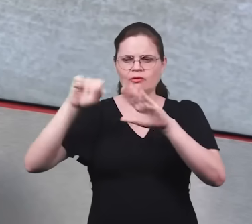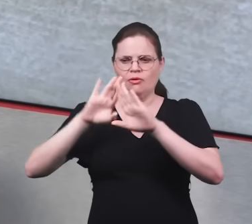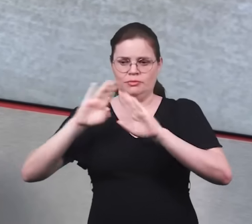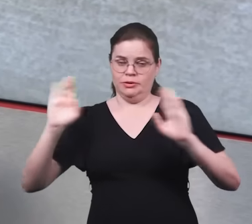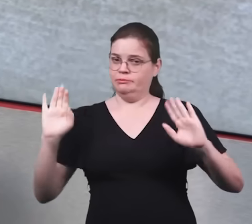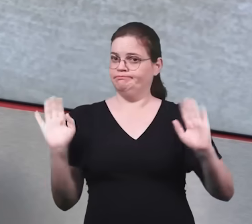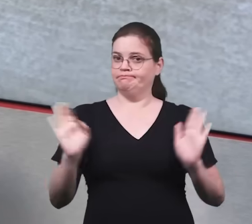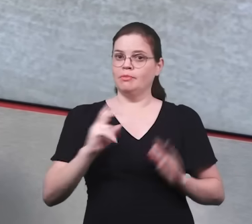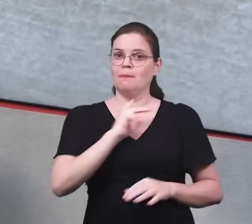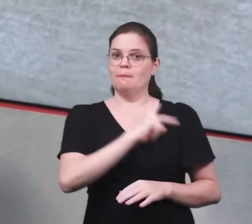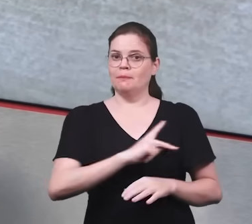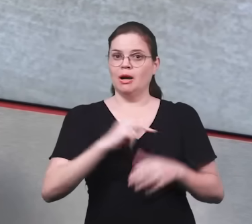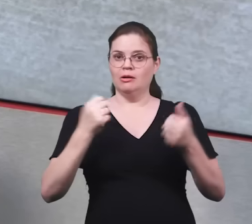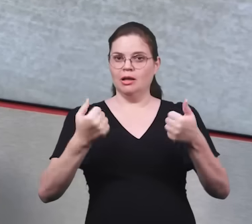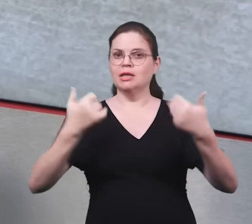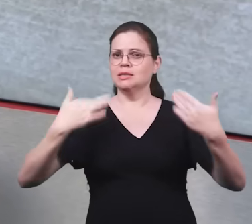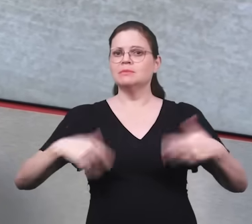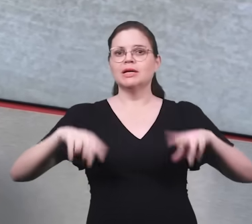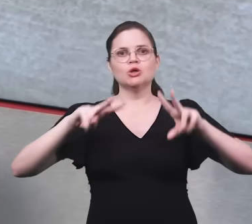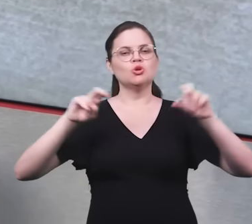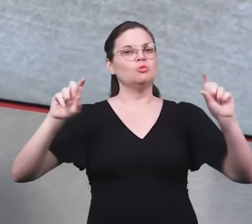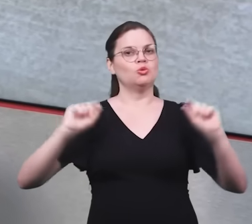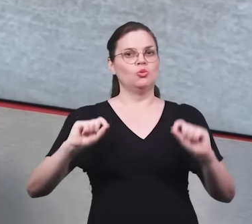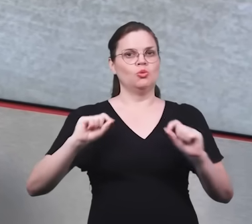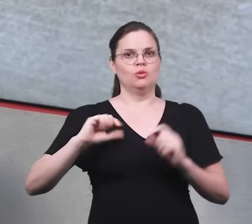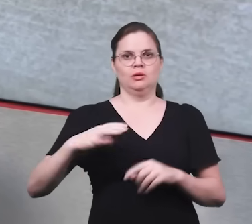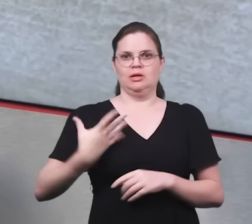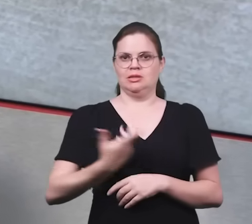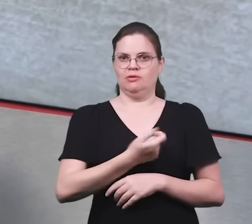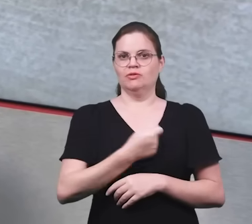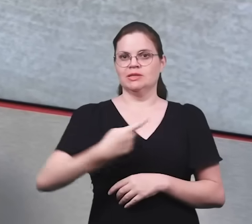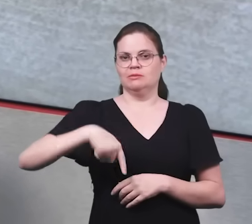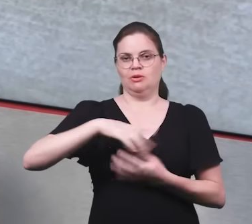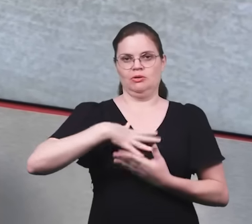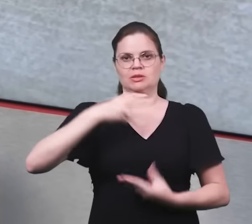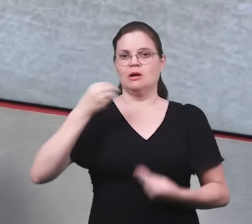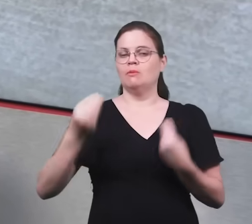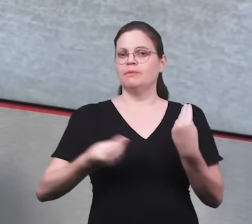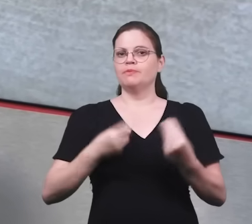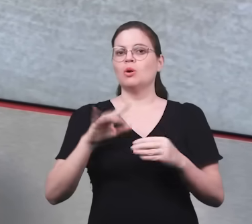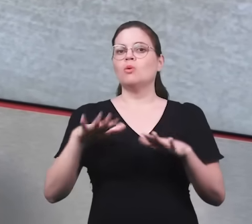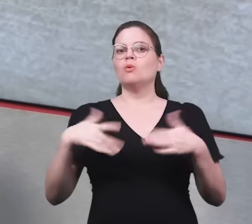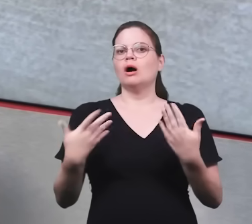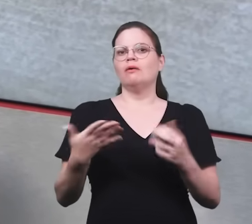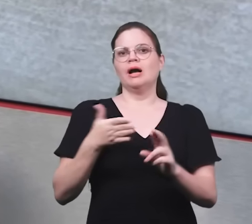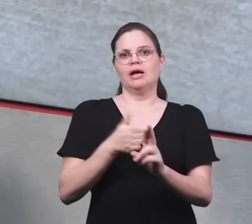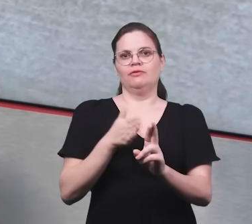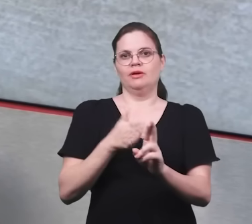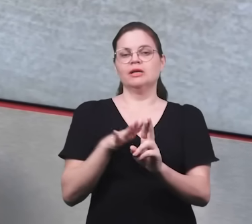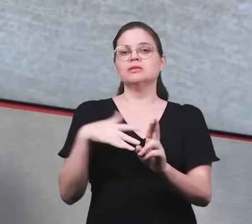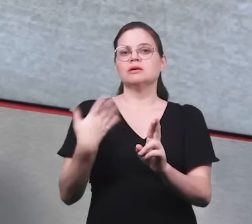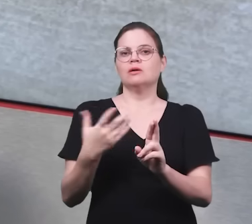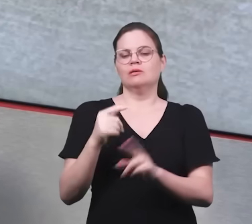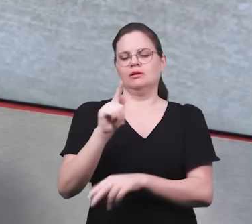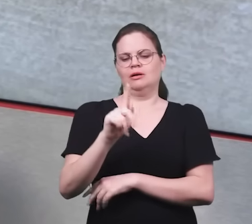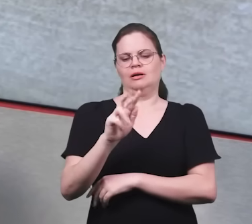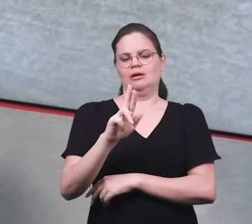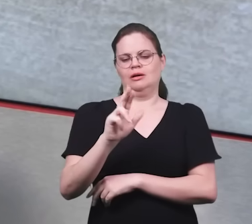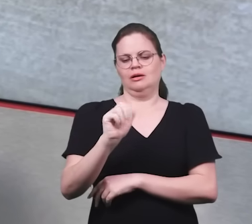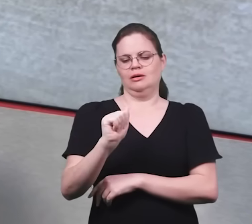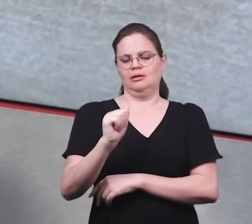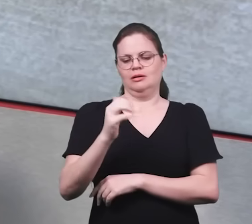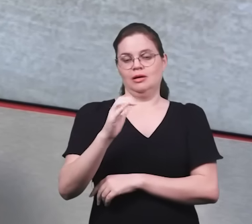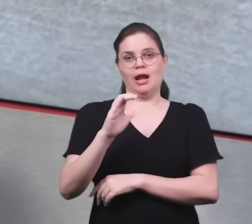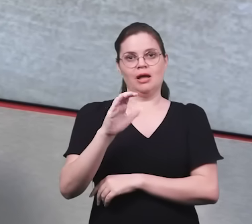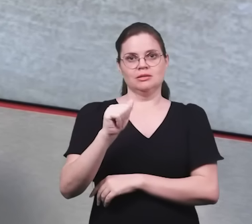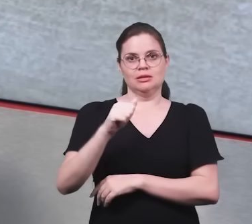de salvação da alma do homem. E o que é básico é exatamente a expressão chamada graça, pela graça.